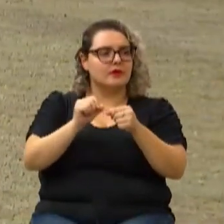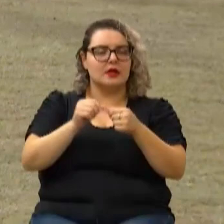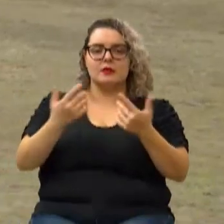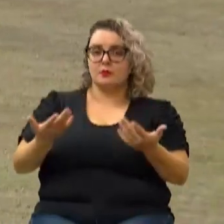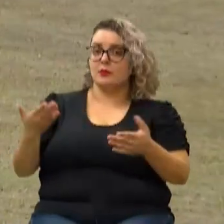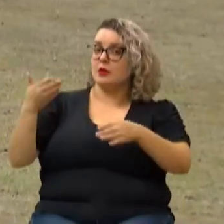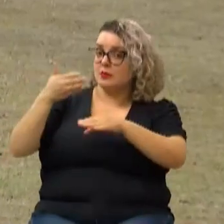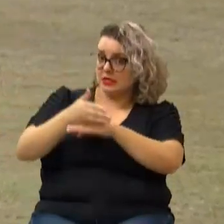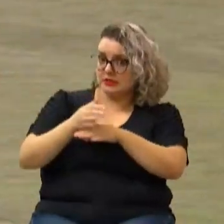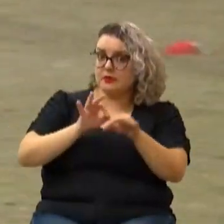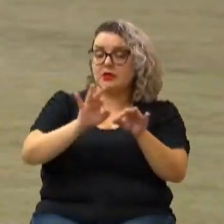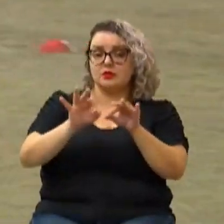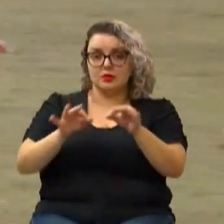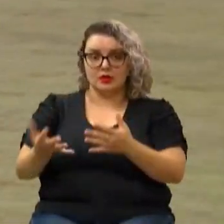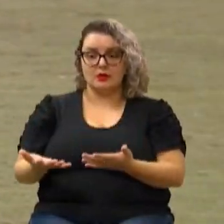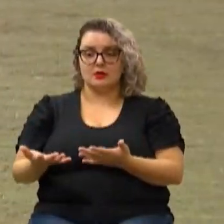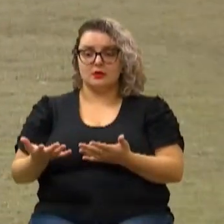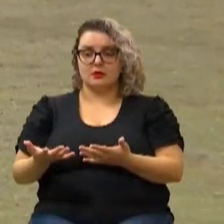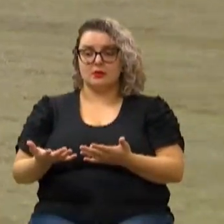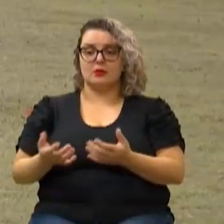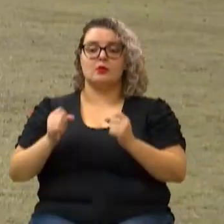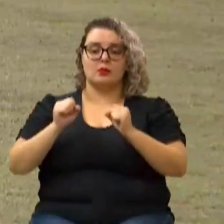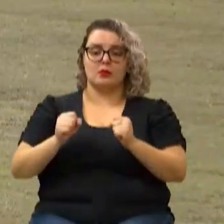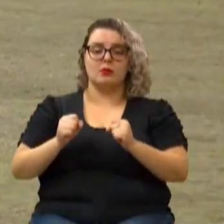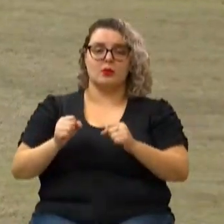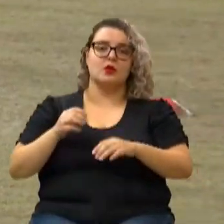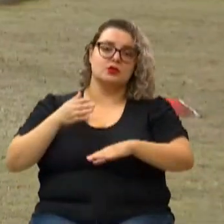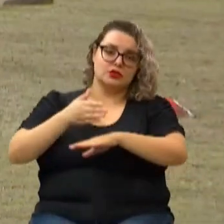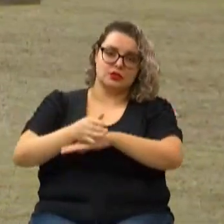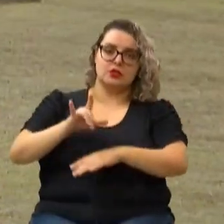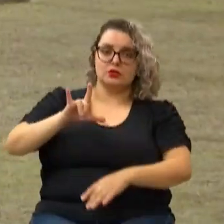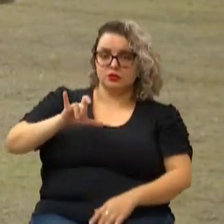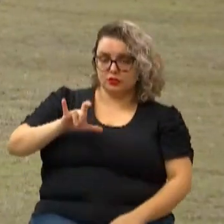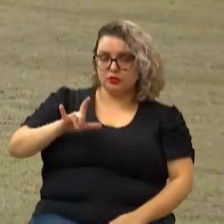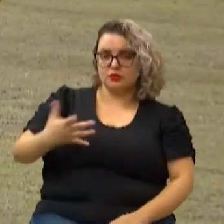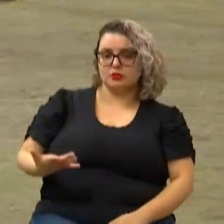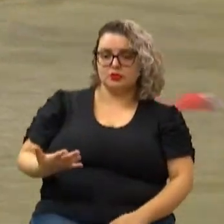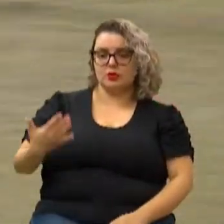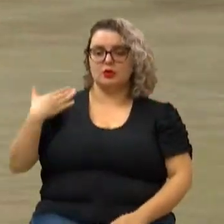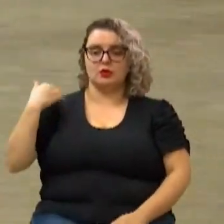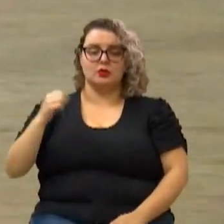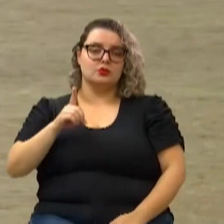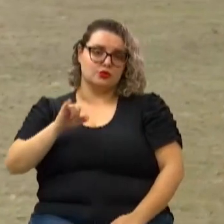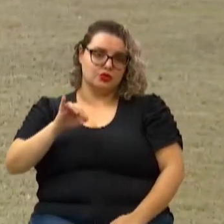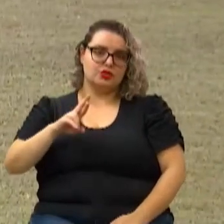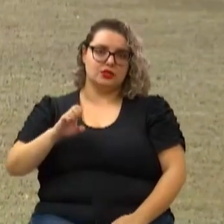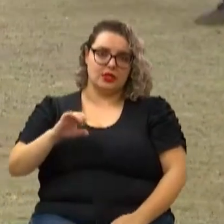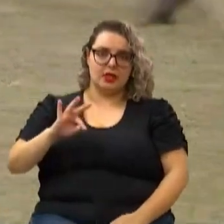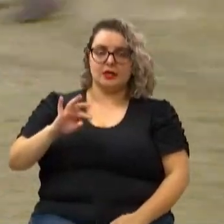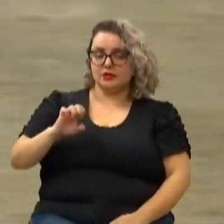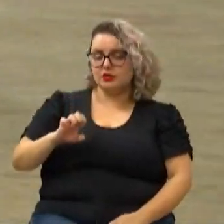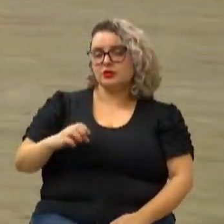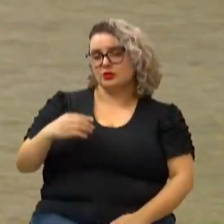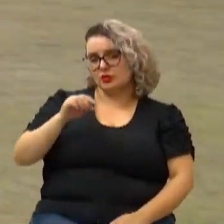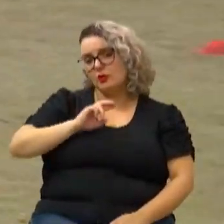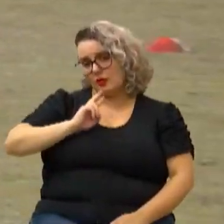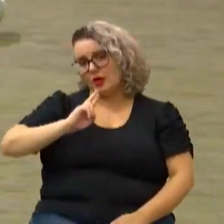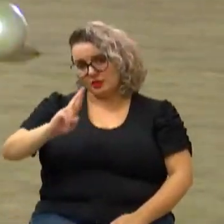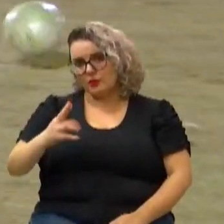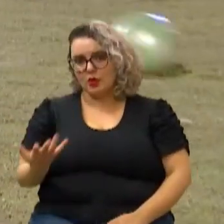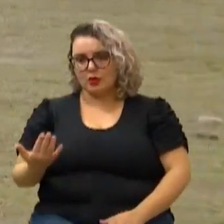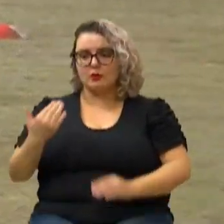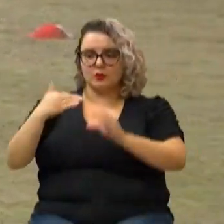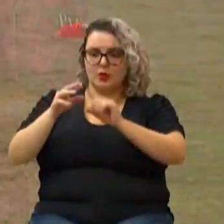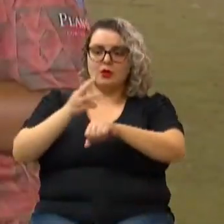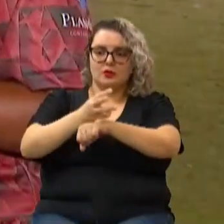que faz? Para participar do projeto, pode entrar no nosso Instagram, me chamar no direct lá que eu respondo